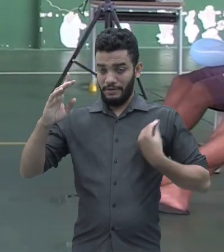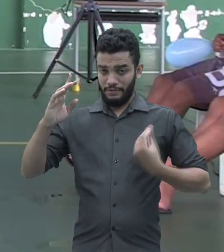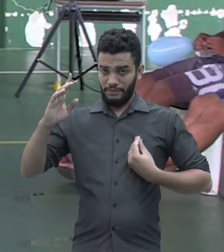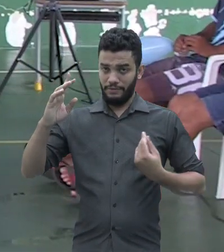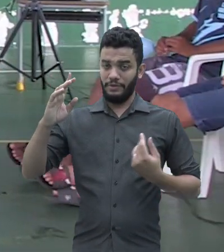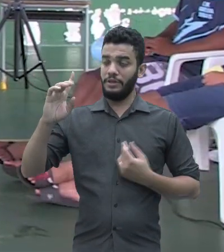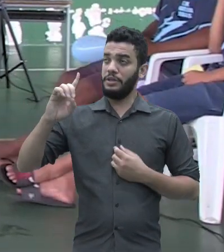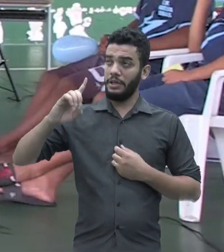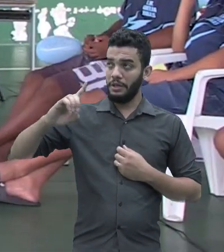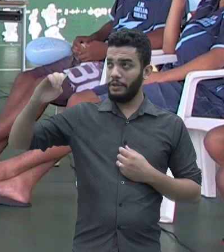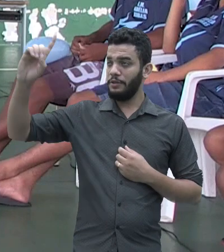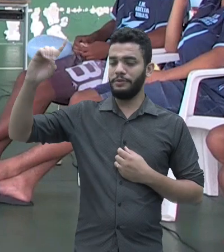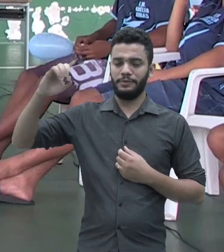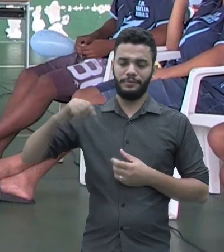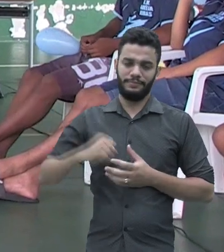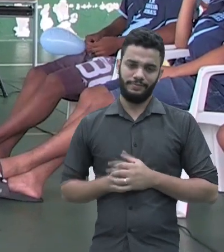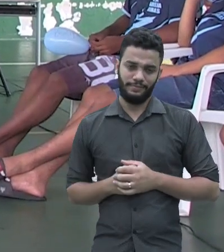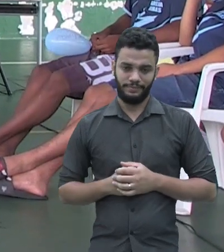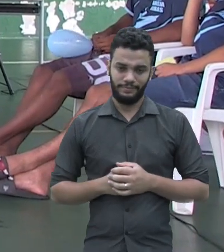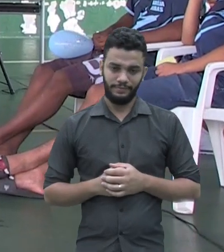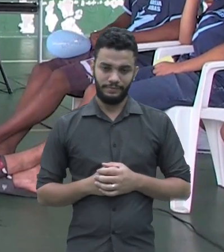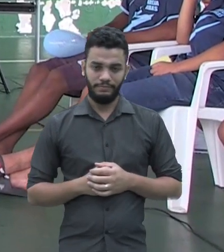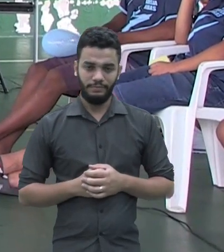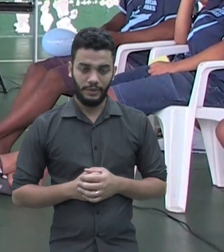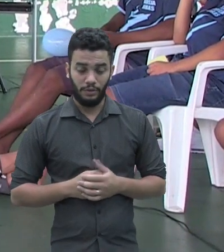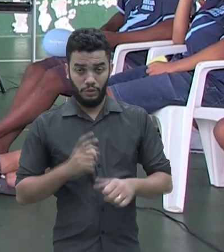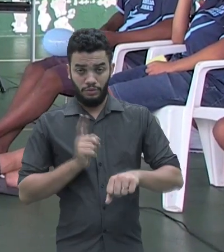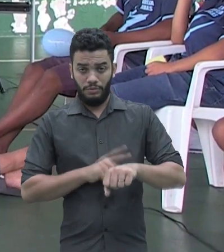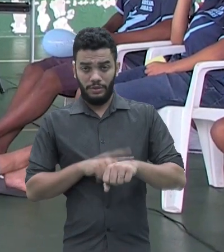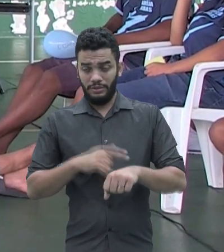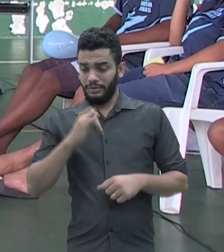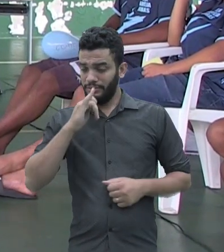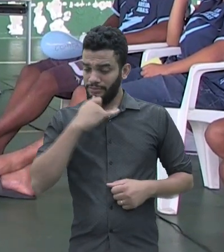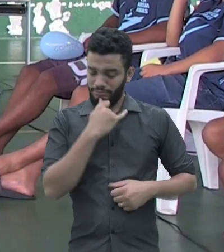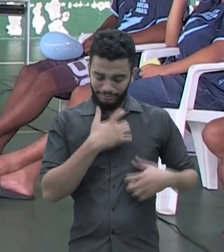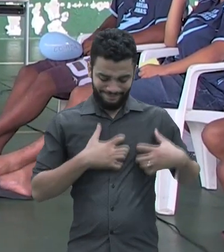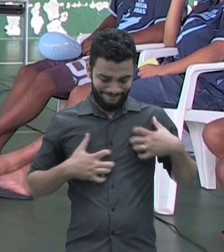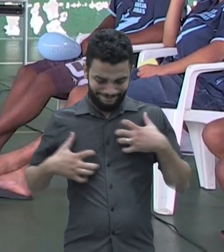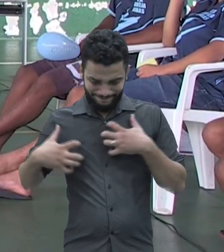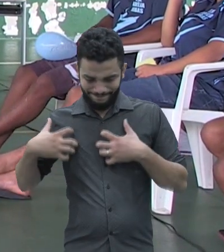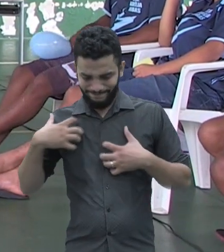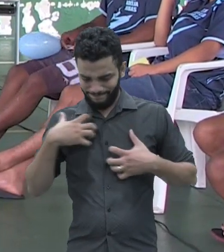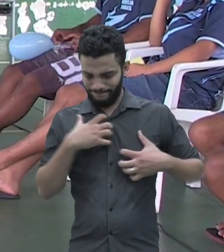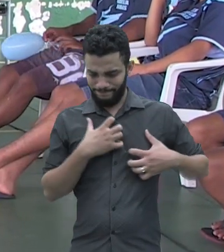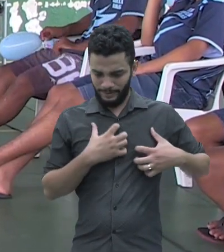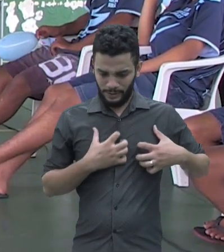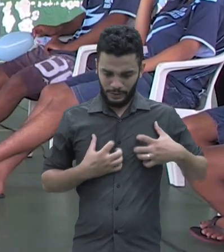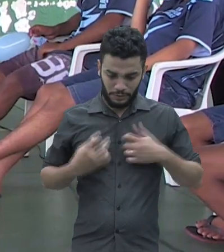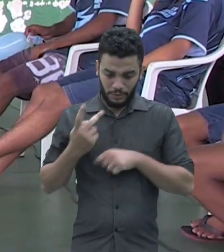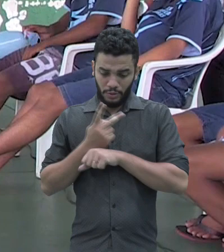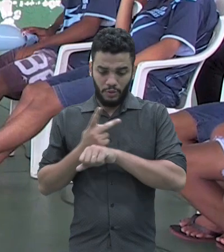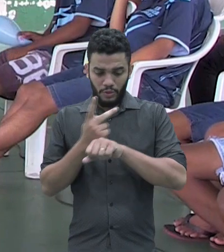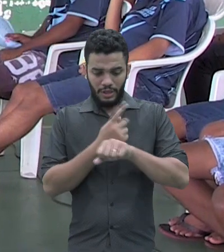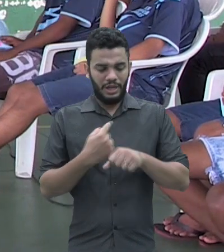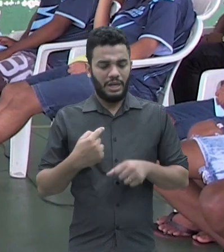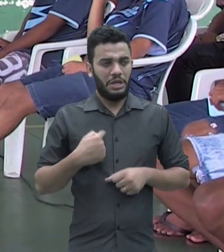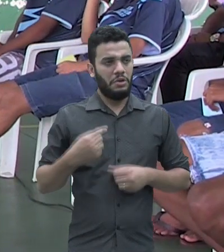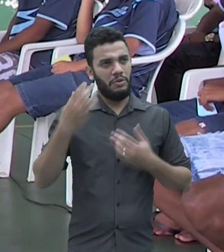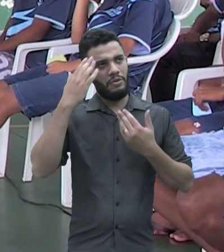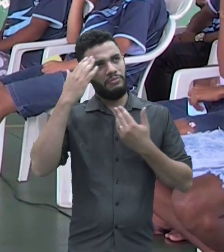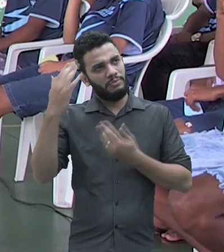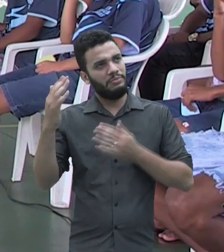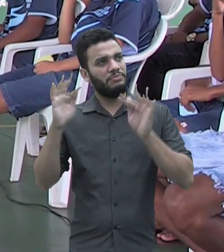Até nos momentos de tristeza, nós encontramos algo para agradecer. E vocês